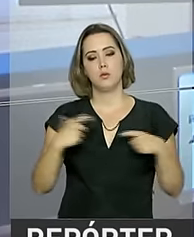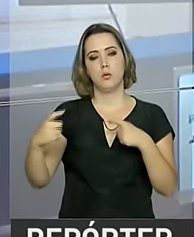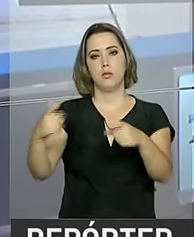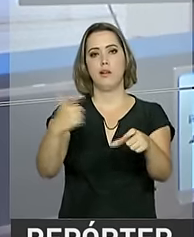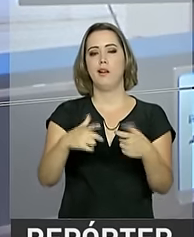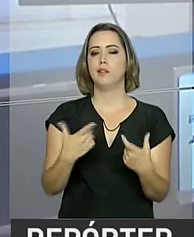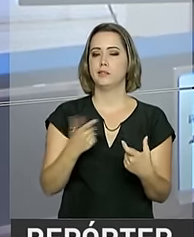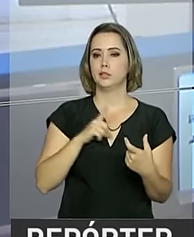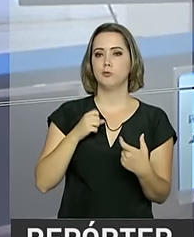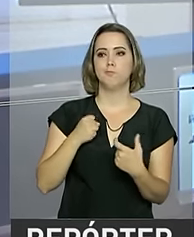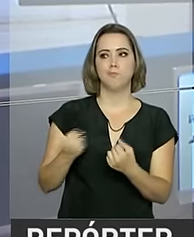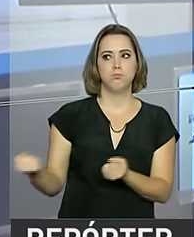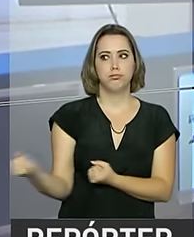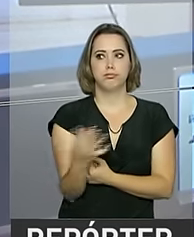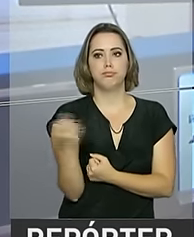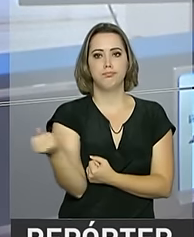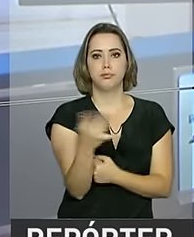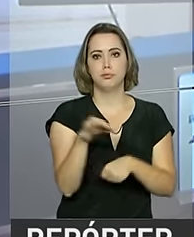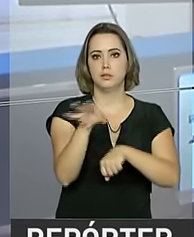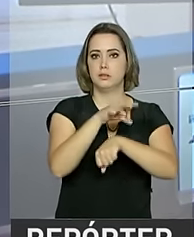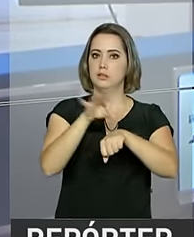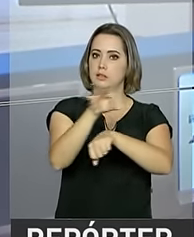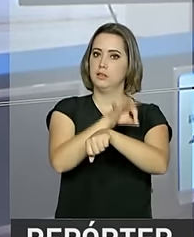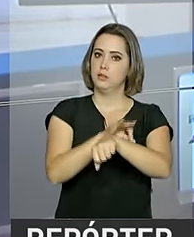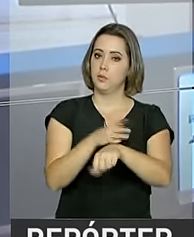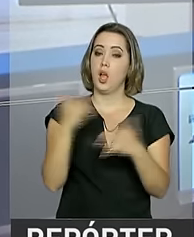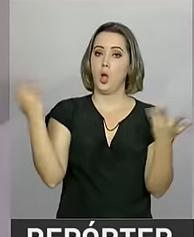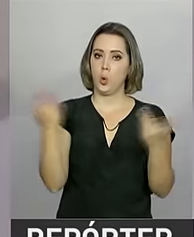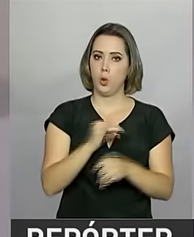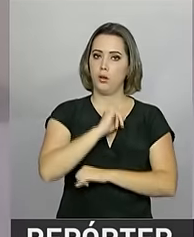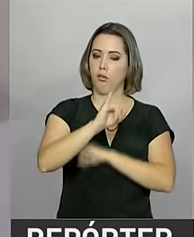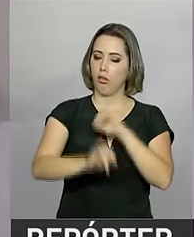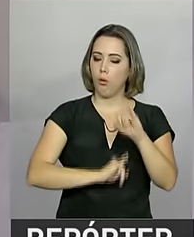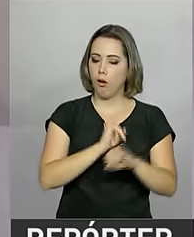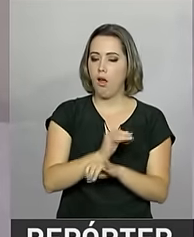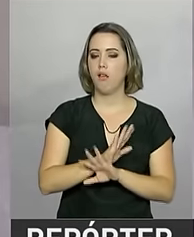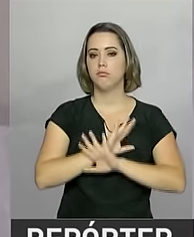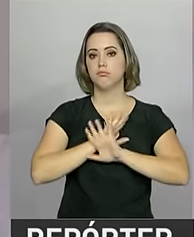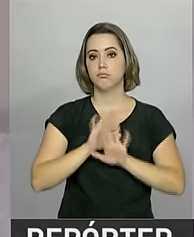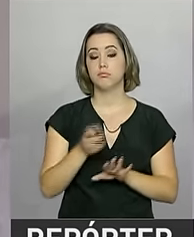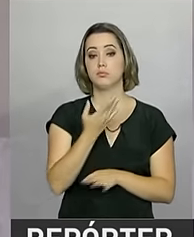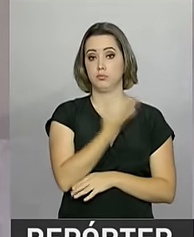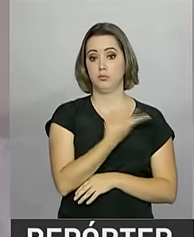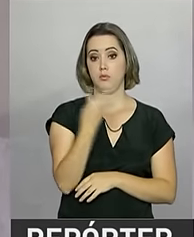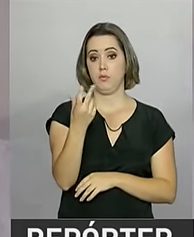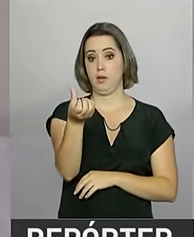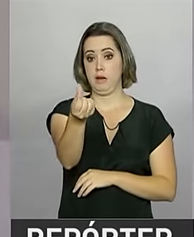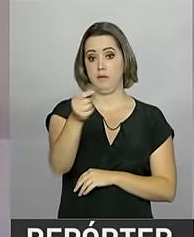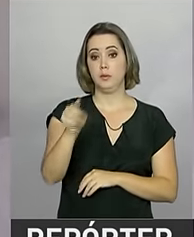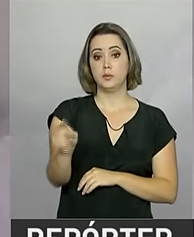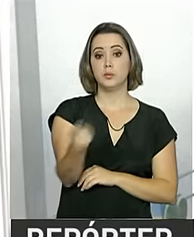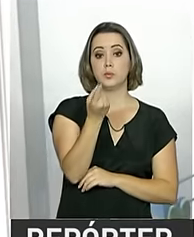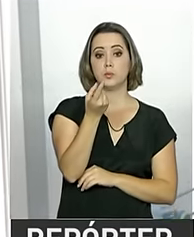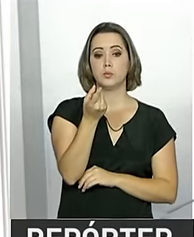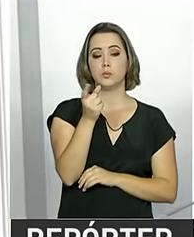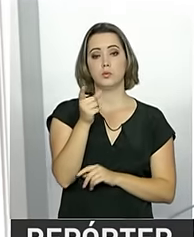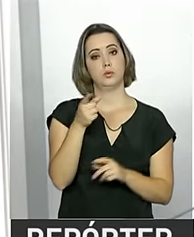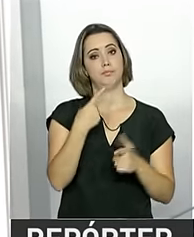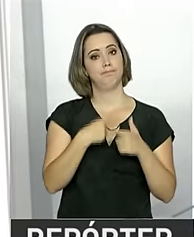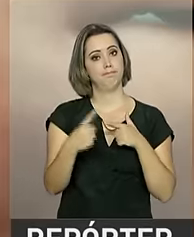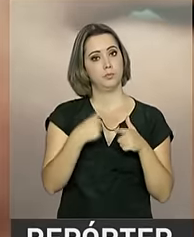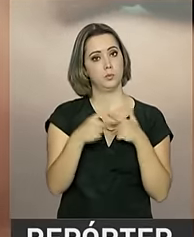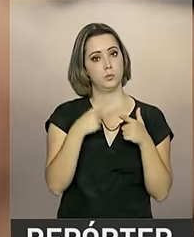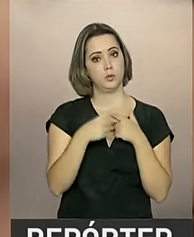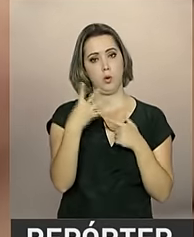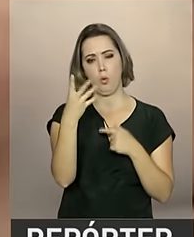registradas no papel agora podem ser feitas online 26.000 ocorrências e 400 focos do